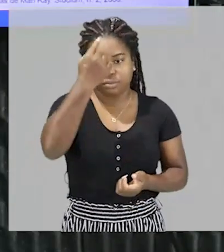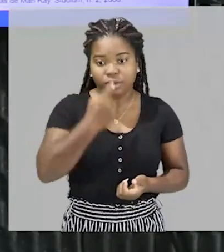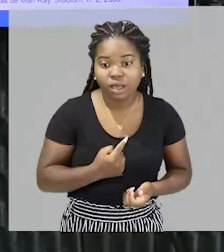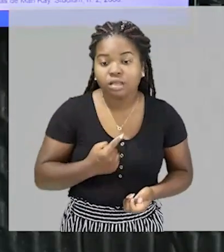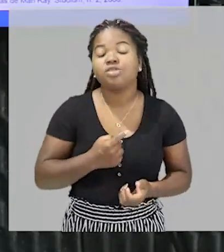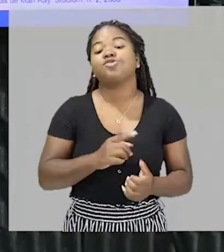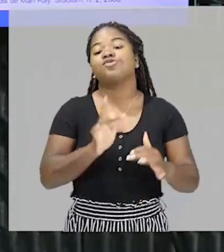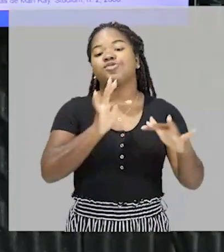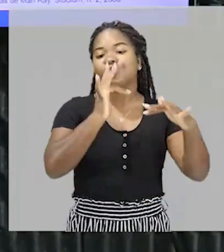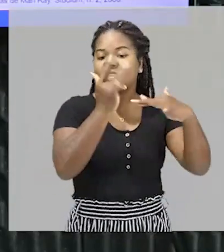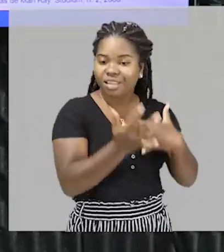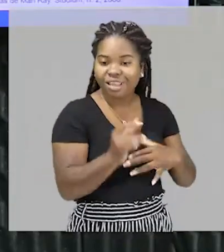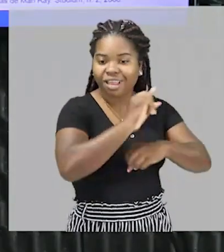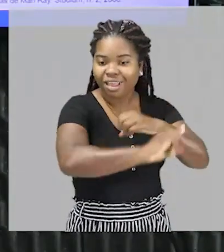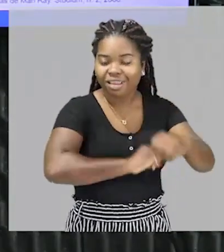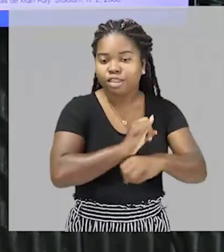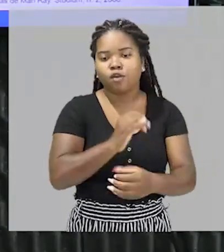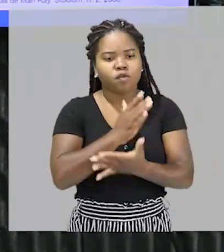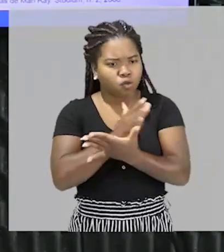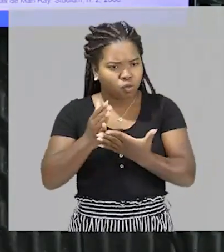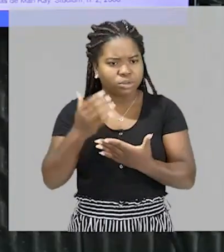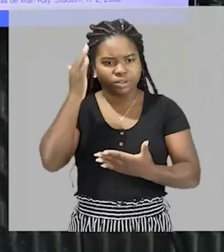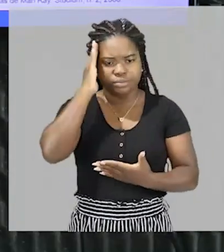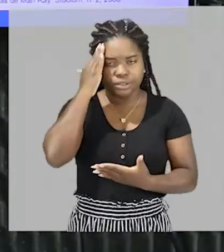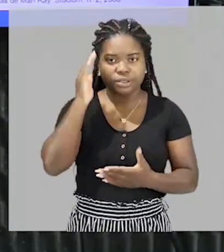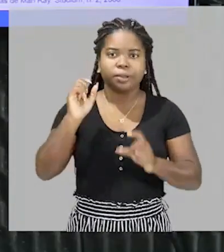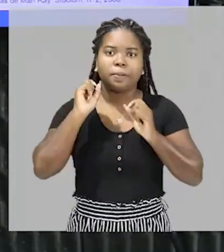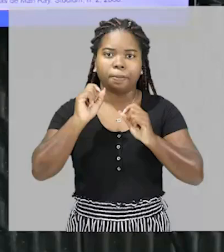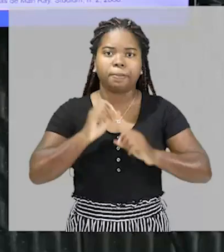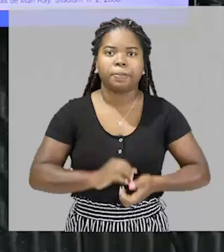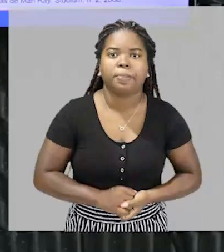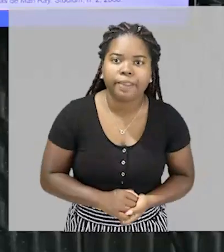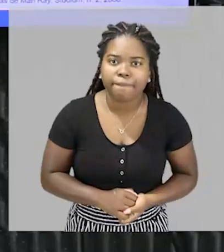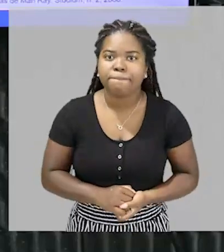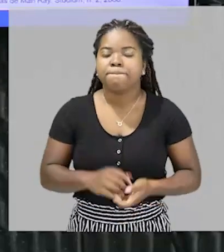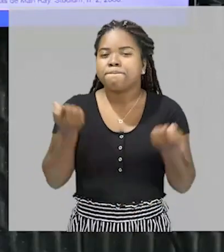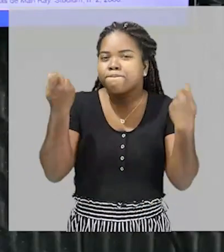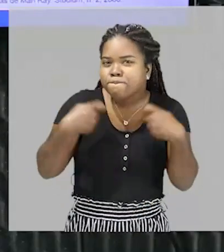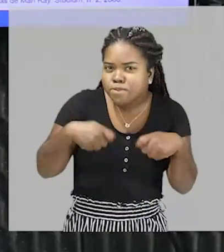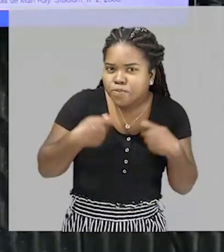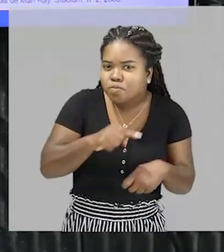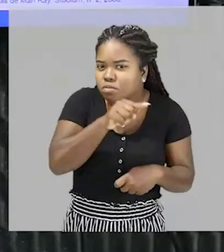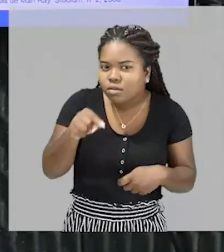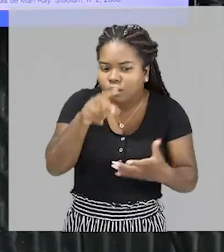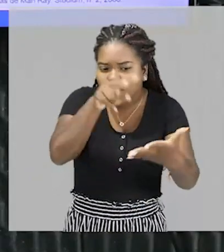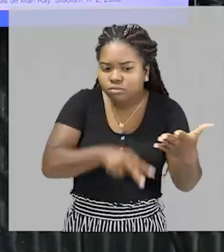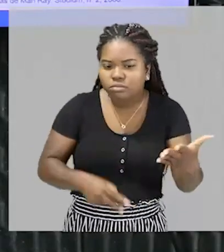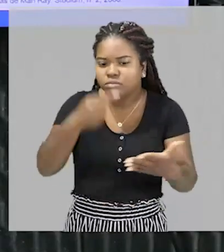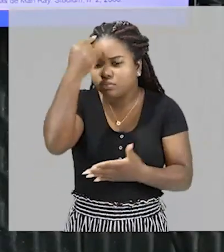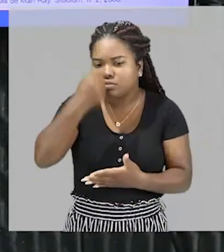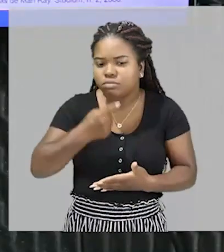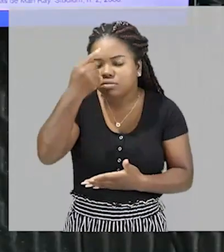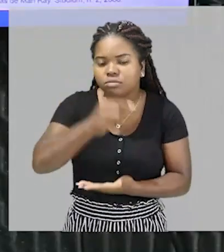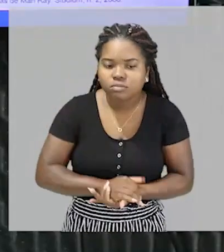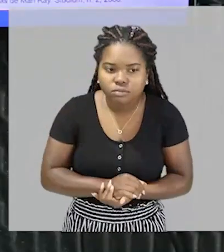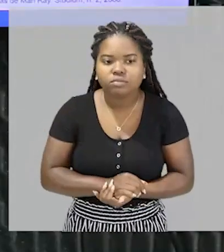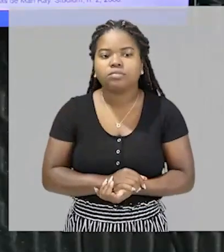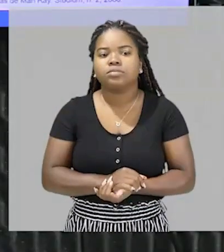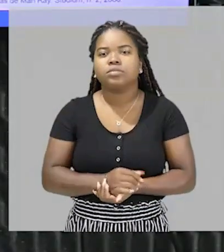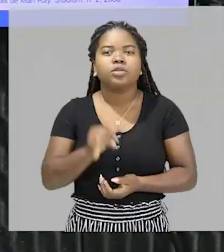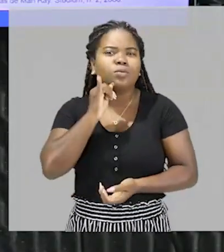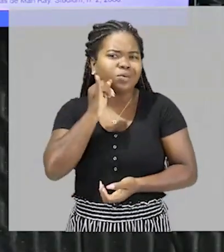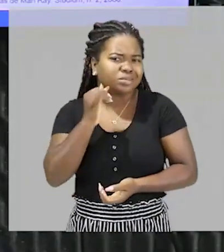da internet. Então vamos começar para a gente entender. Essa necessidade de você entender imagens, eu vou dar um exemplo bem